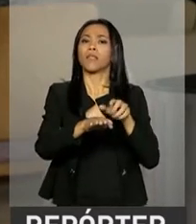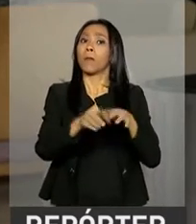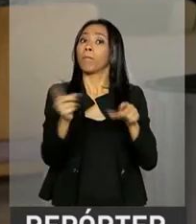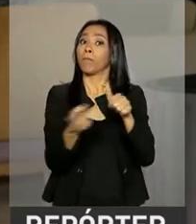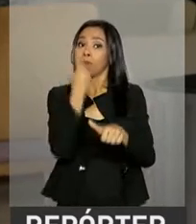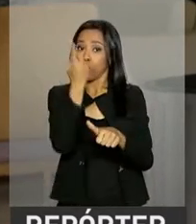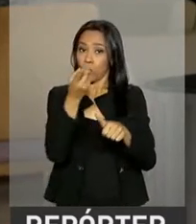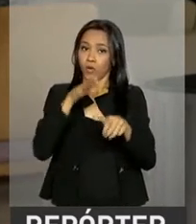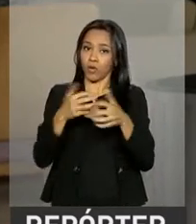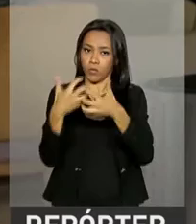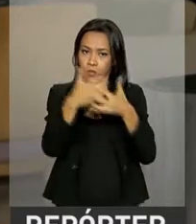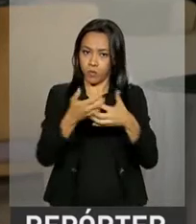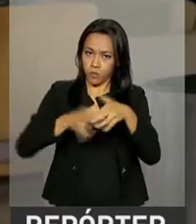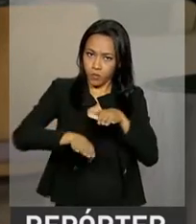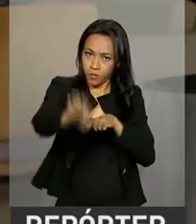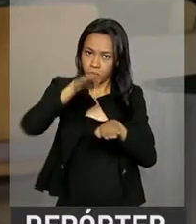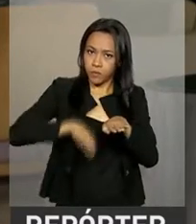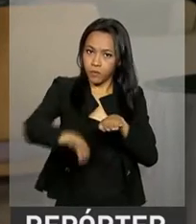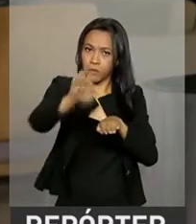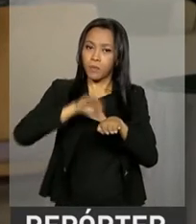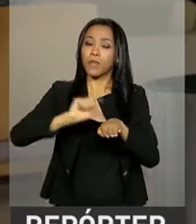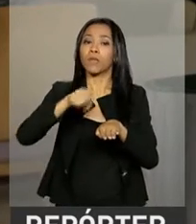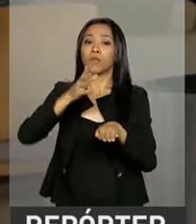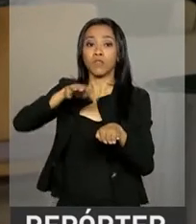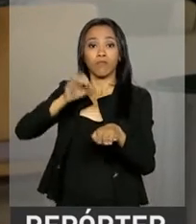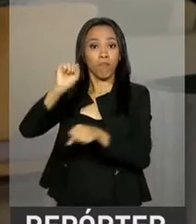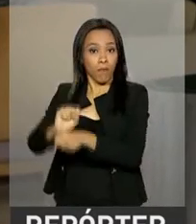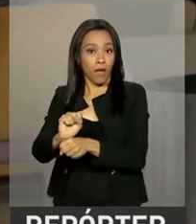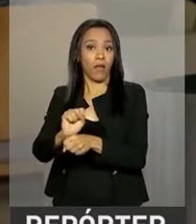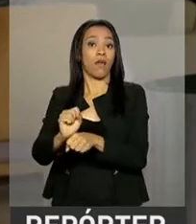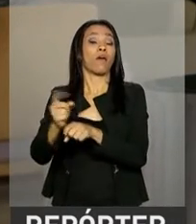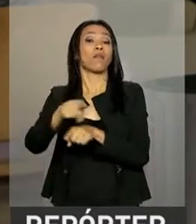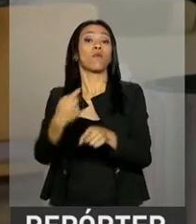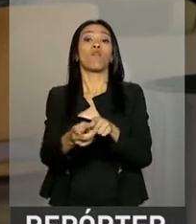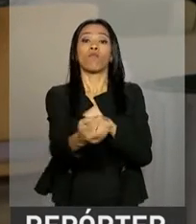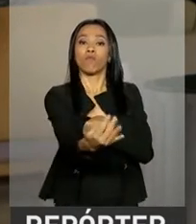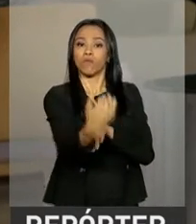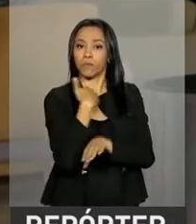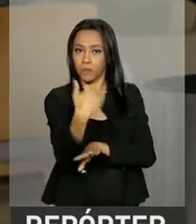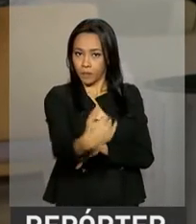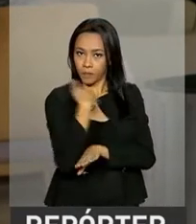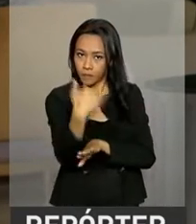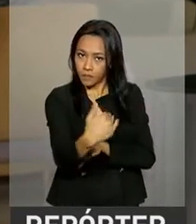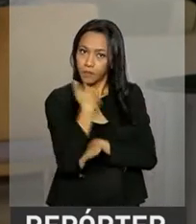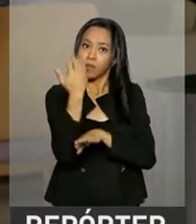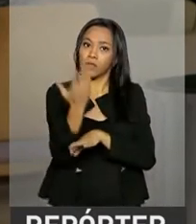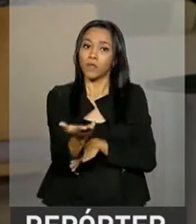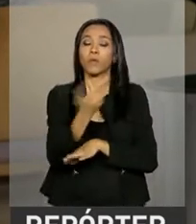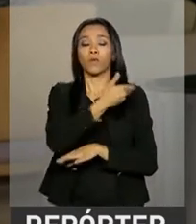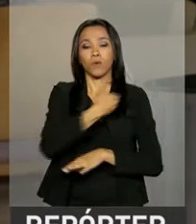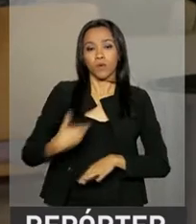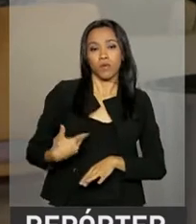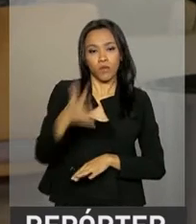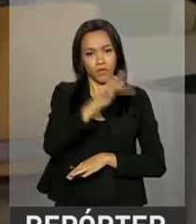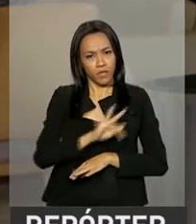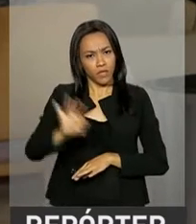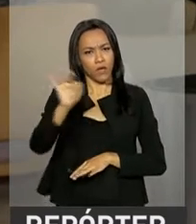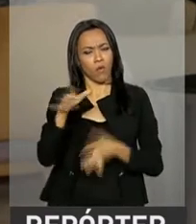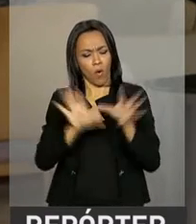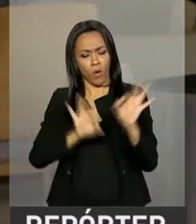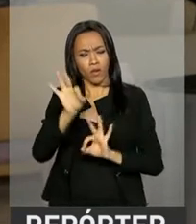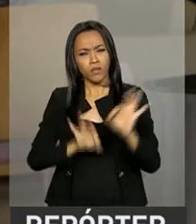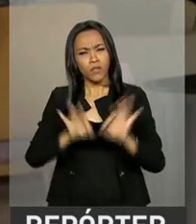primeiro num sentido e depois no outro sentido. O governo federal, viu, Leandro, ele adotou e segue adotando aí uma série